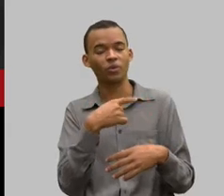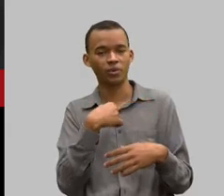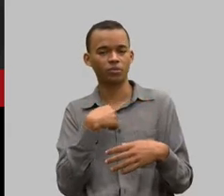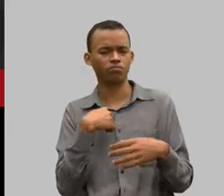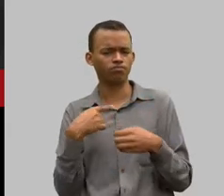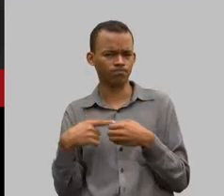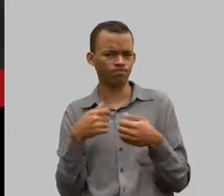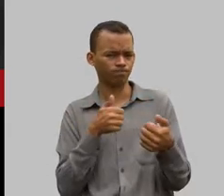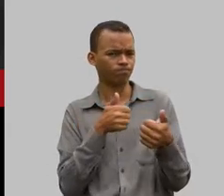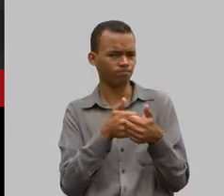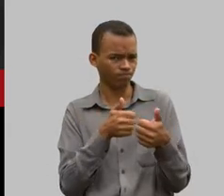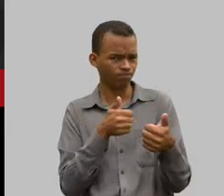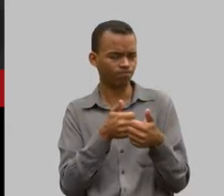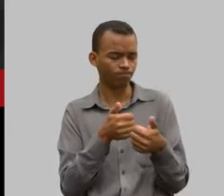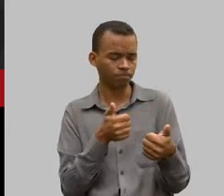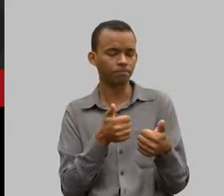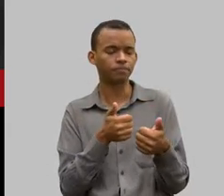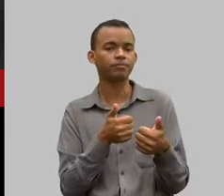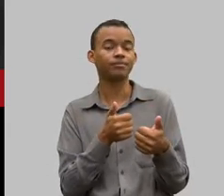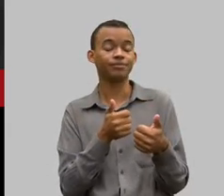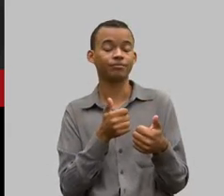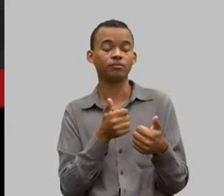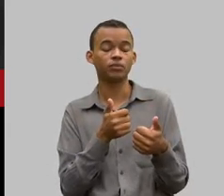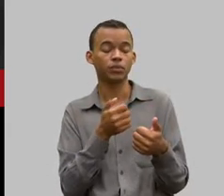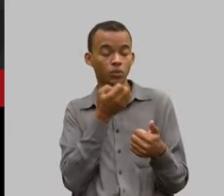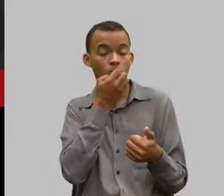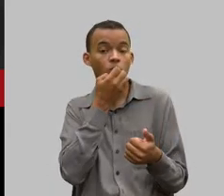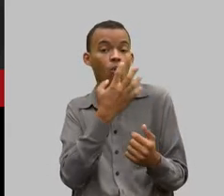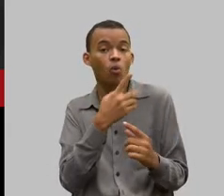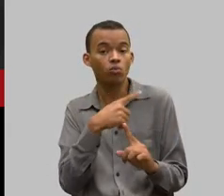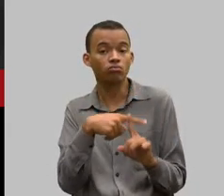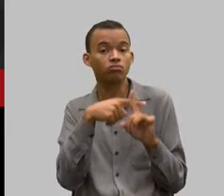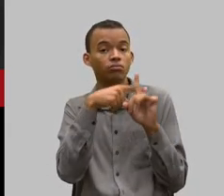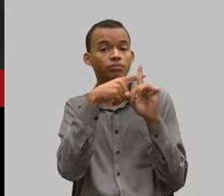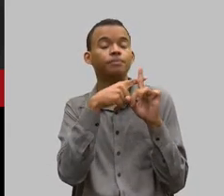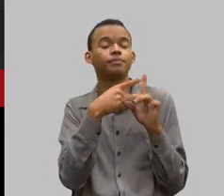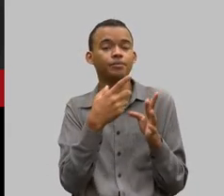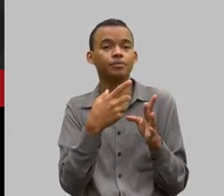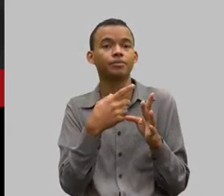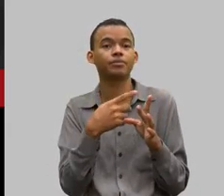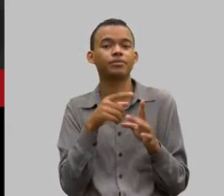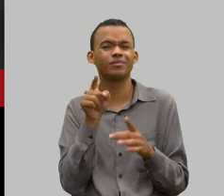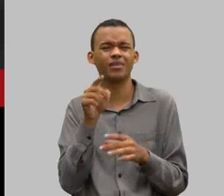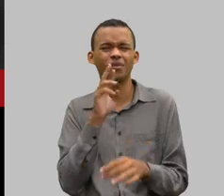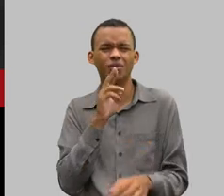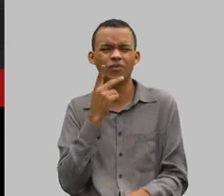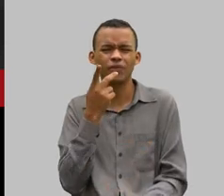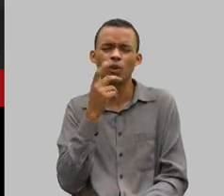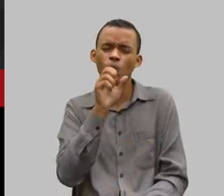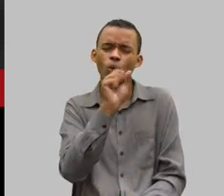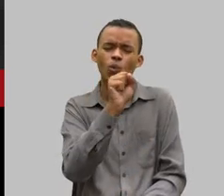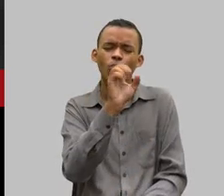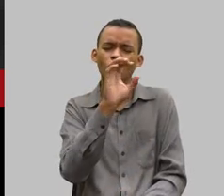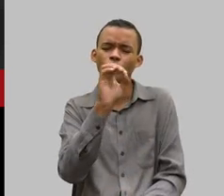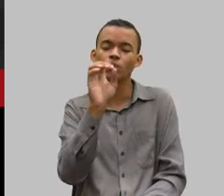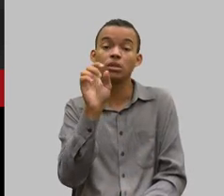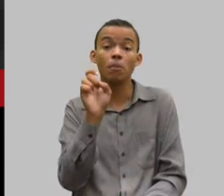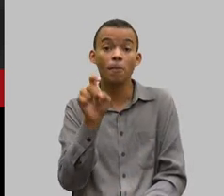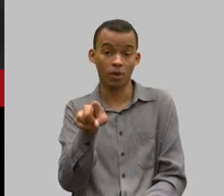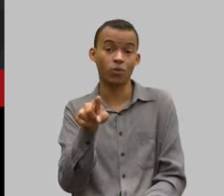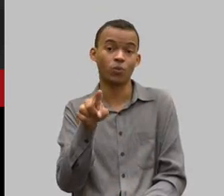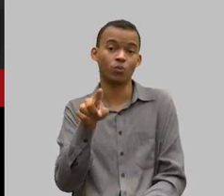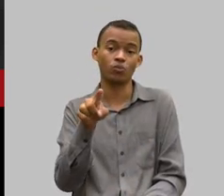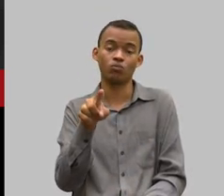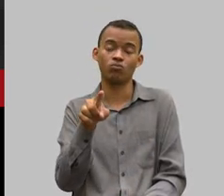região dele e o número que você citou aqui 800.000 mineiros isso é um número